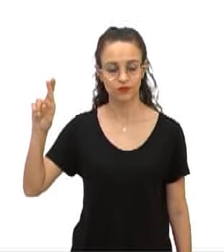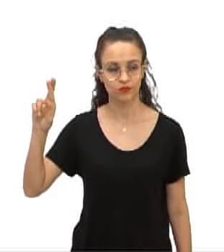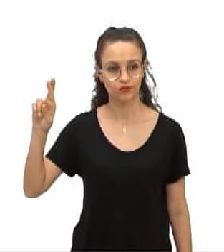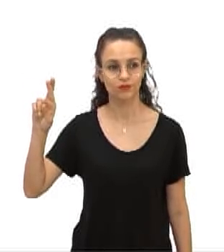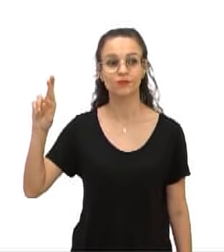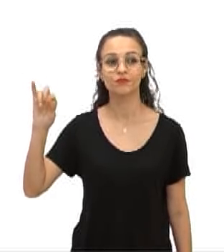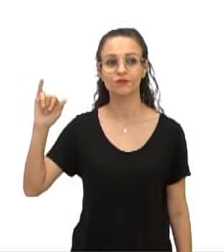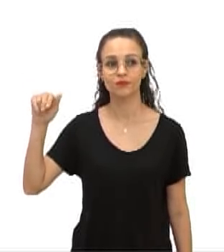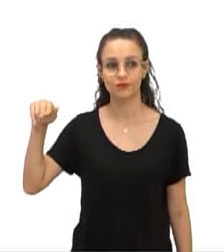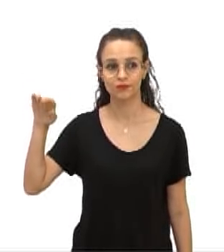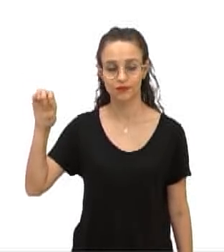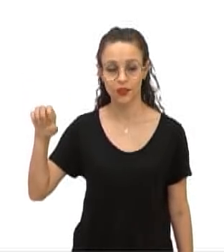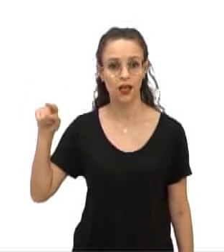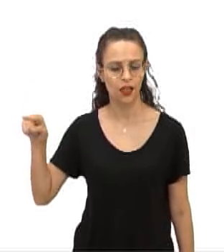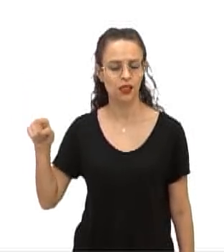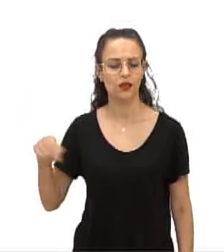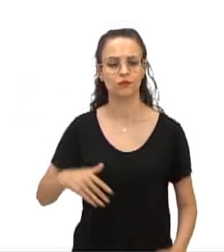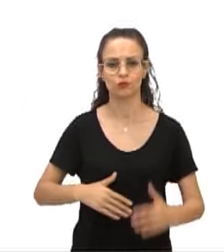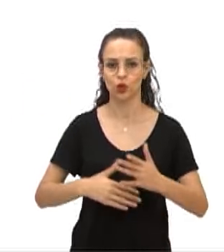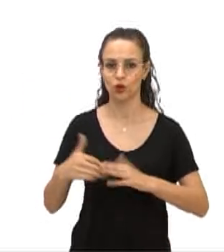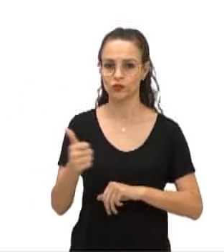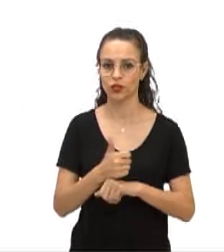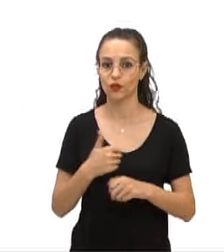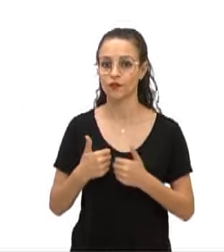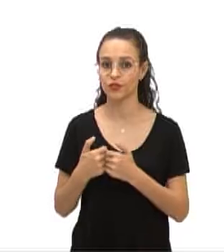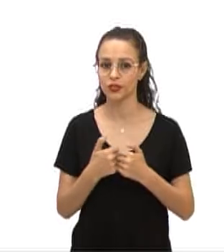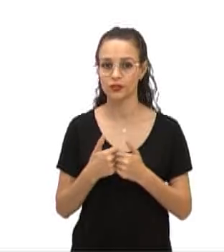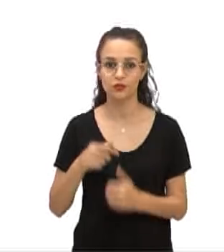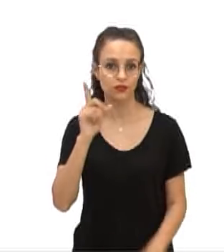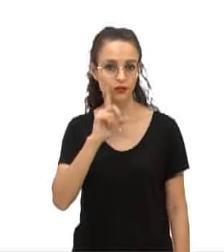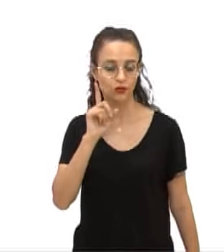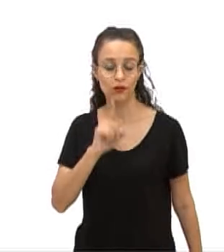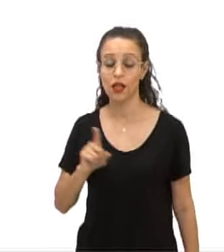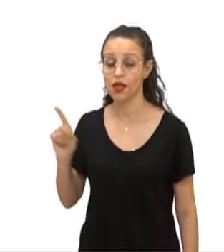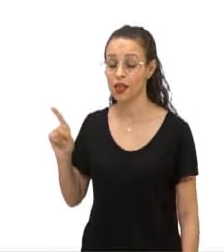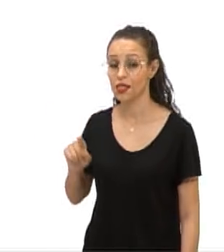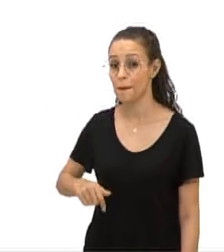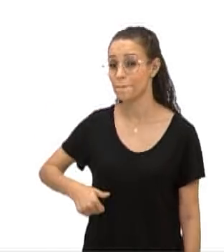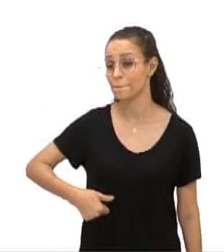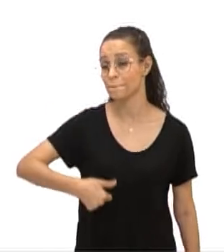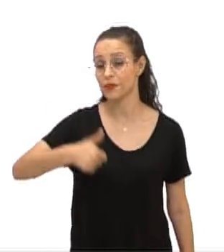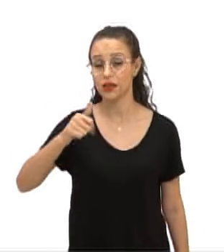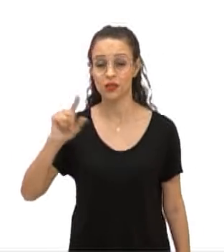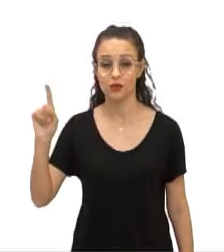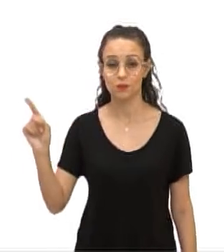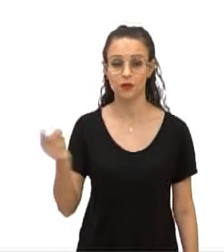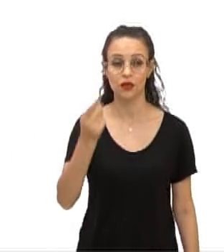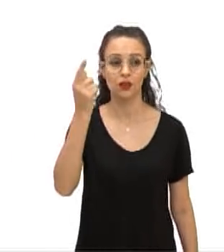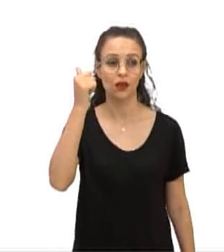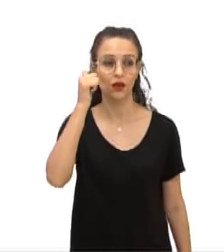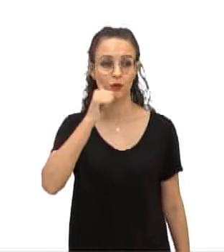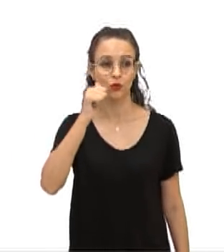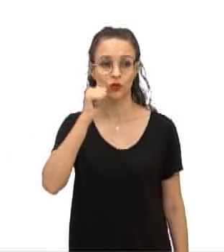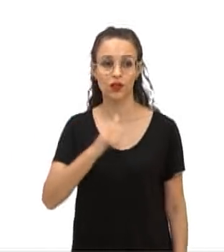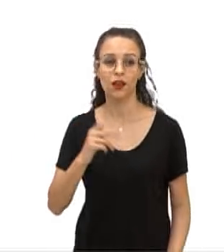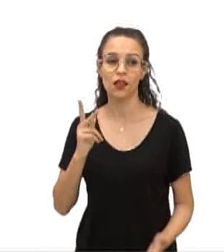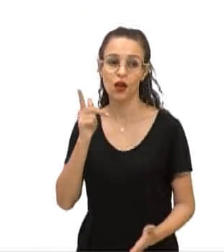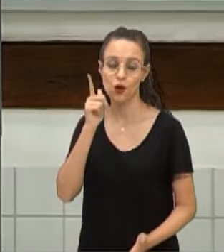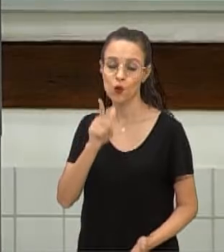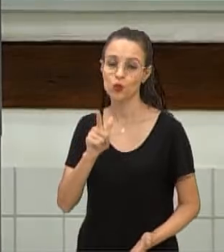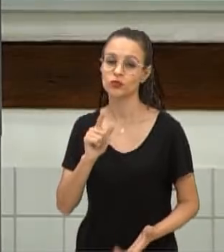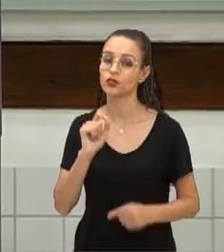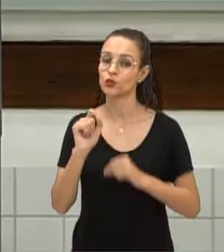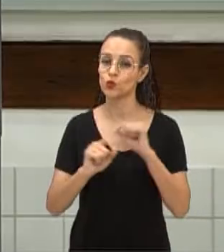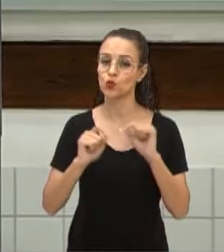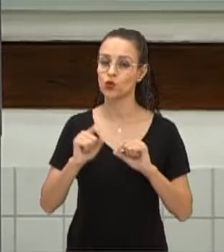física estadunidense, foi a primeira mulher a obter um PhD em física na Universidade de Cambridge, em